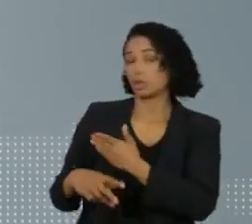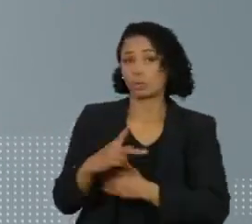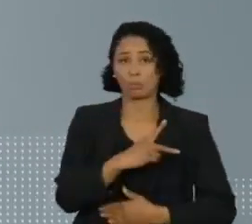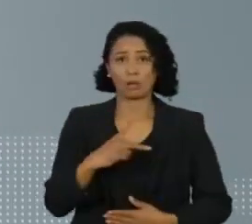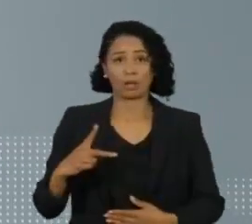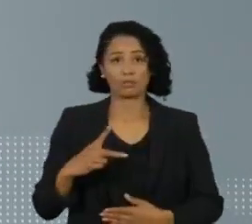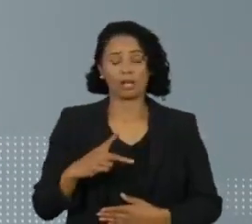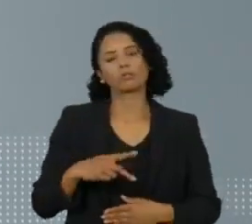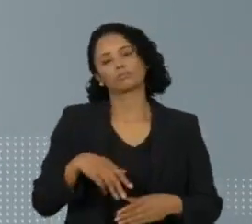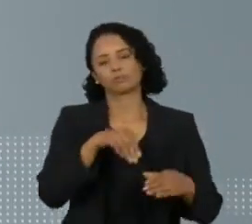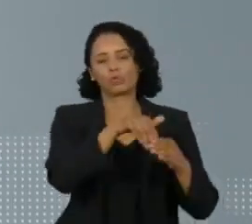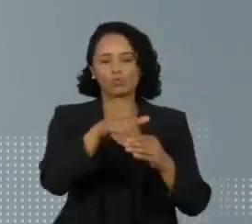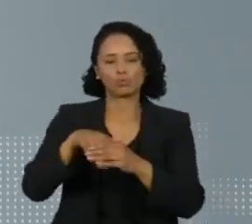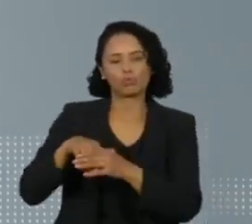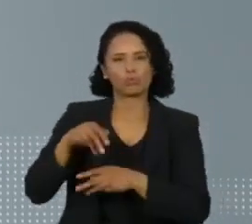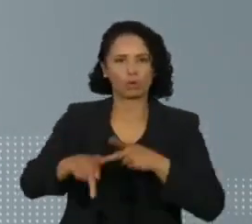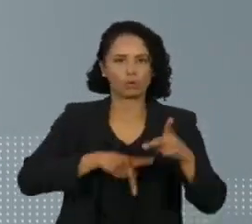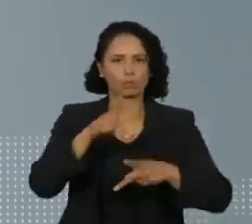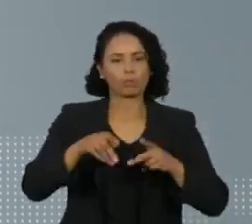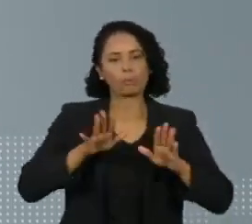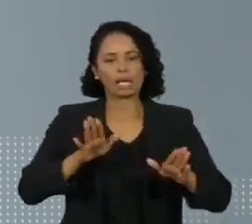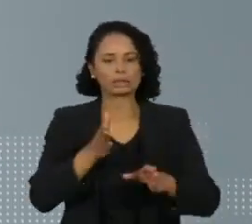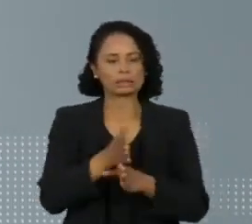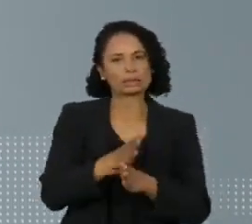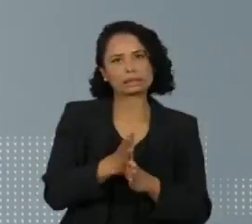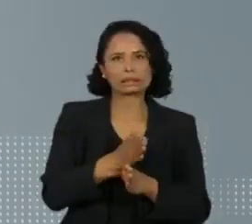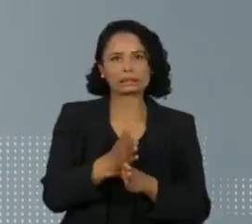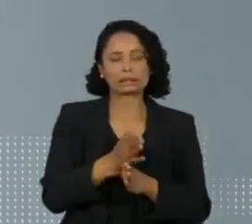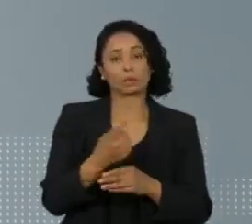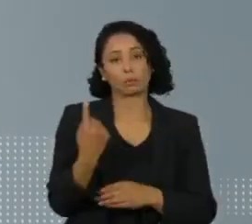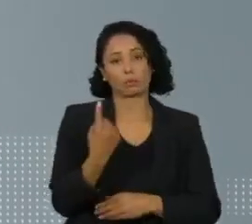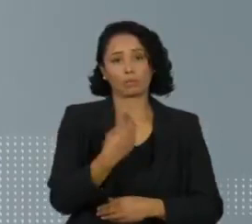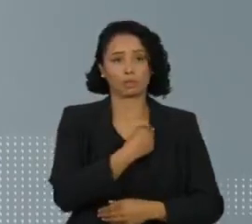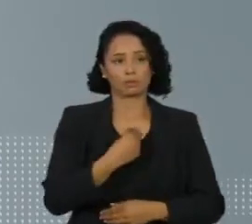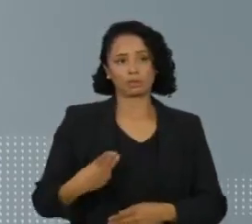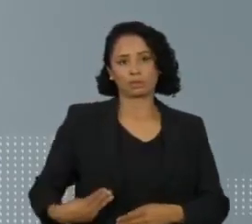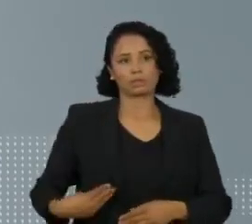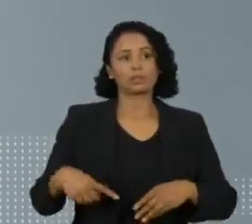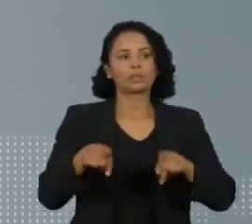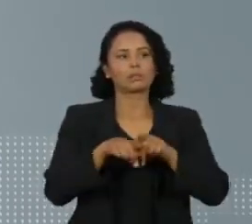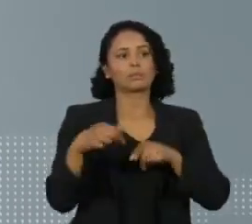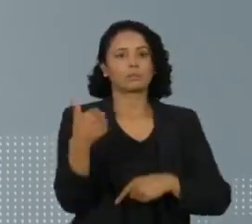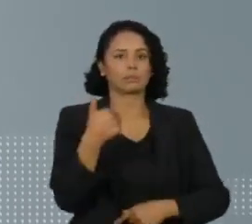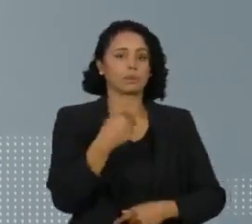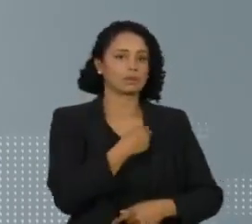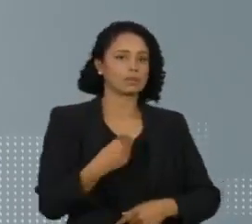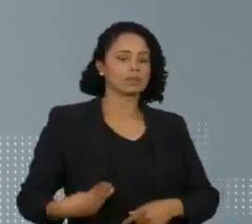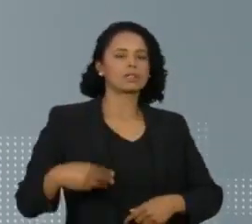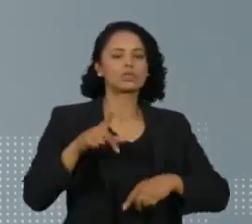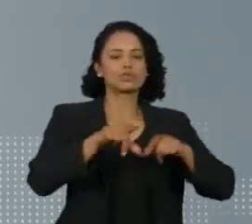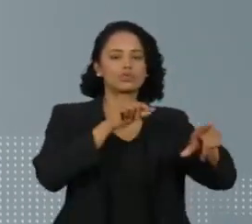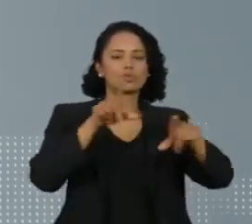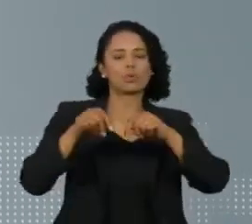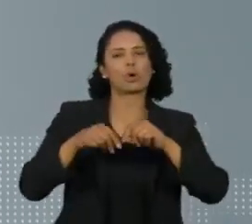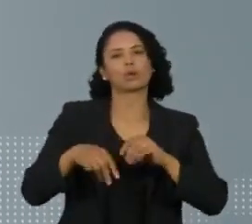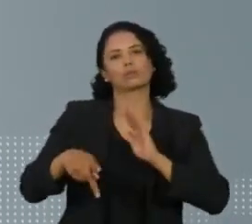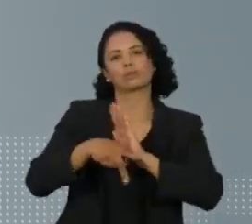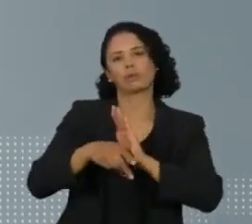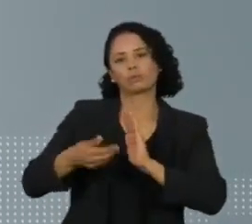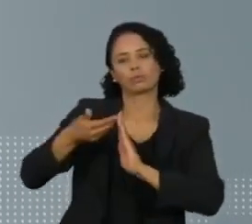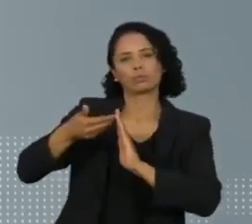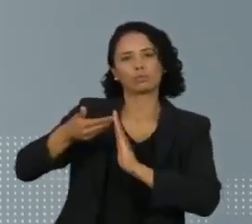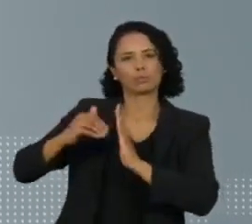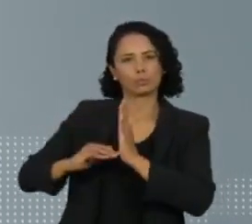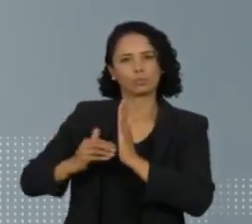eleito por voto popular, mas divide o governo com um primeiro-ministro, indicado por ele e escolhido pelo Congresso. O primeiro-ministro